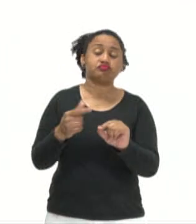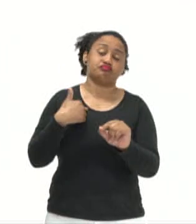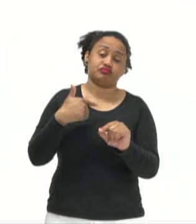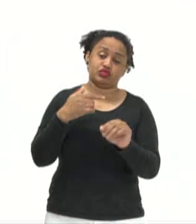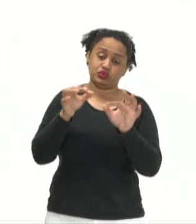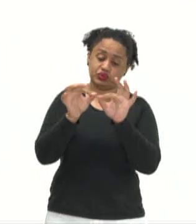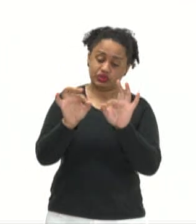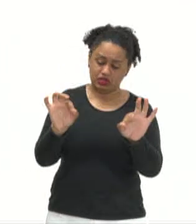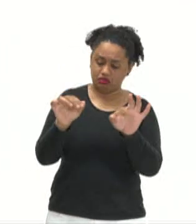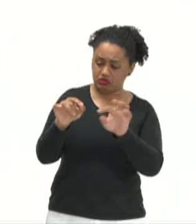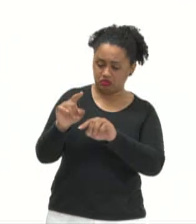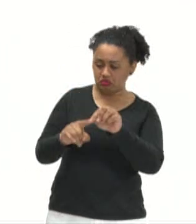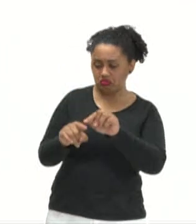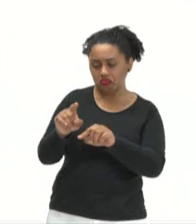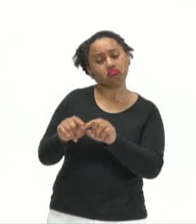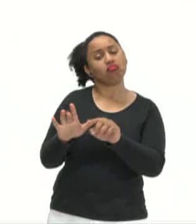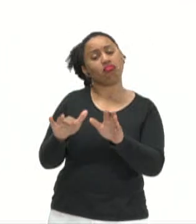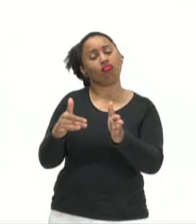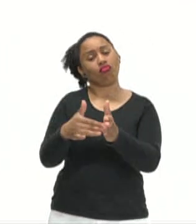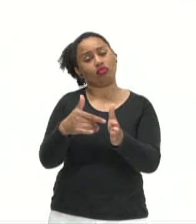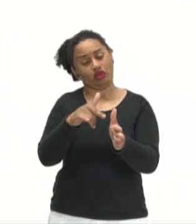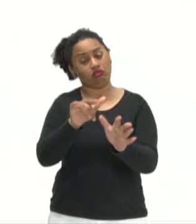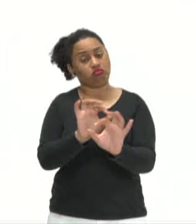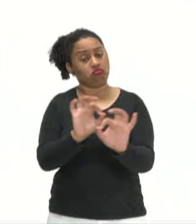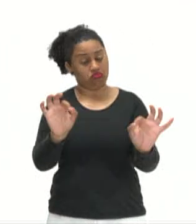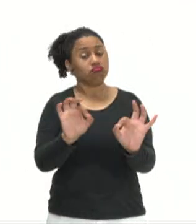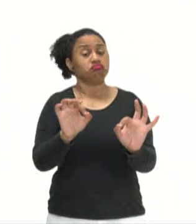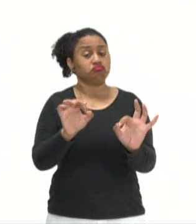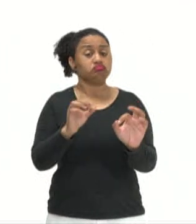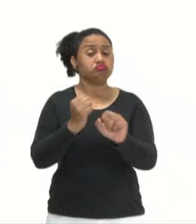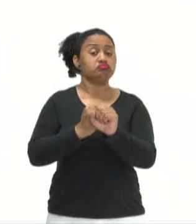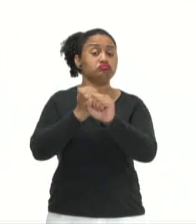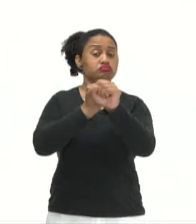mais simples embalagens até as mais elaboradas